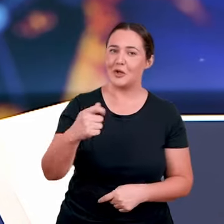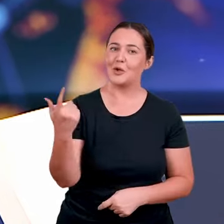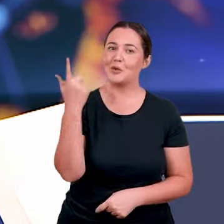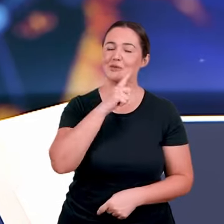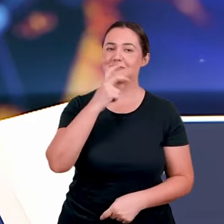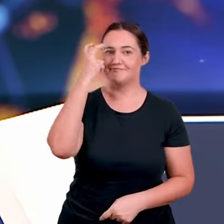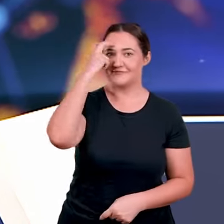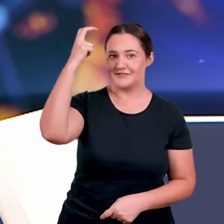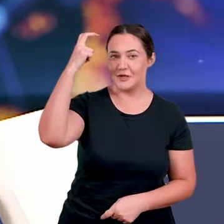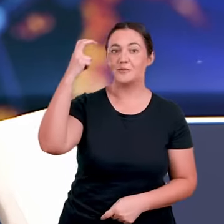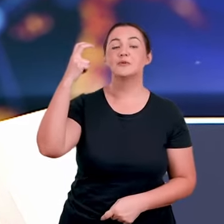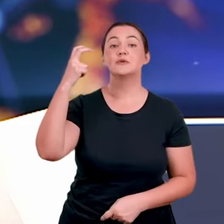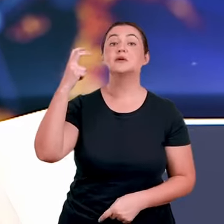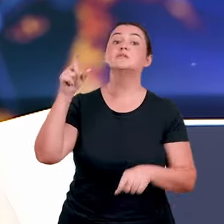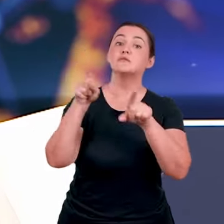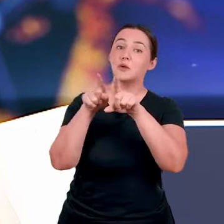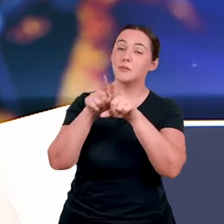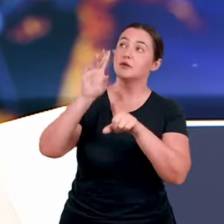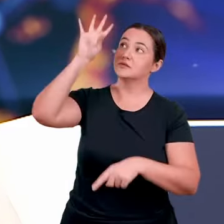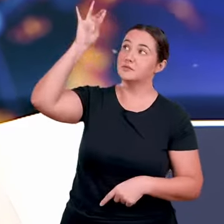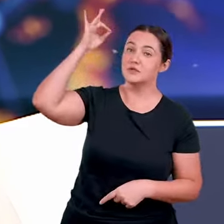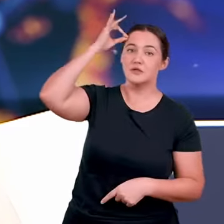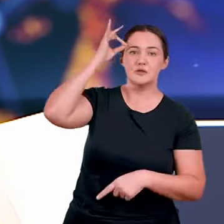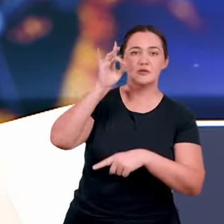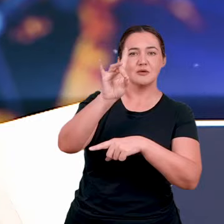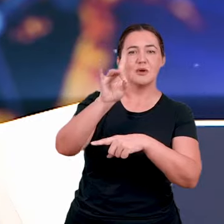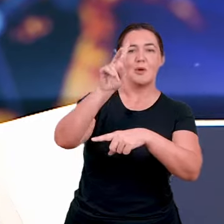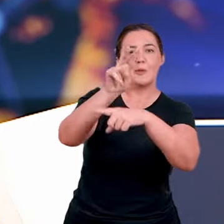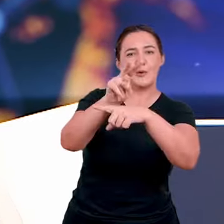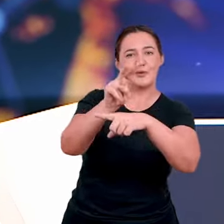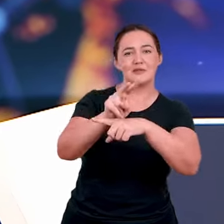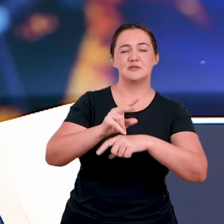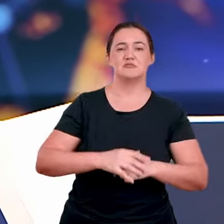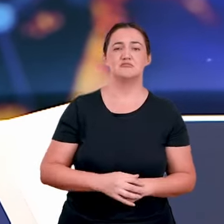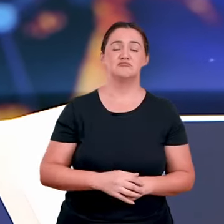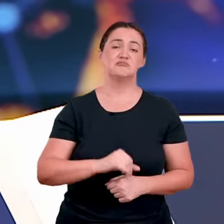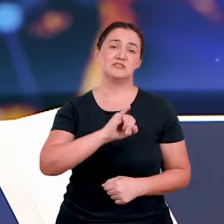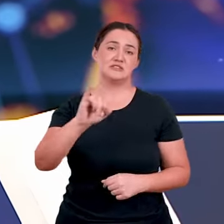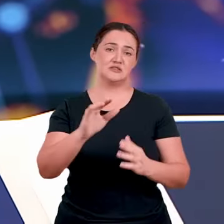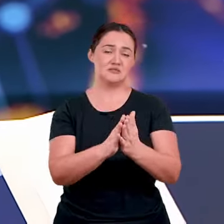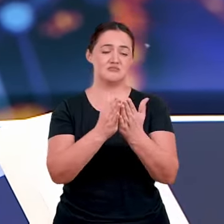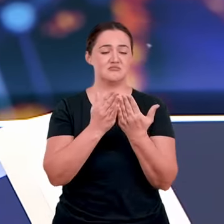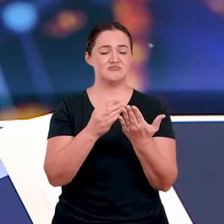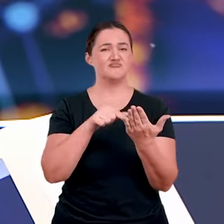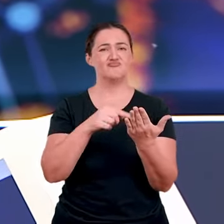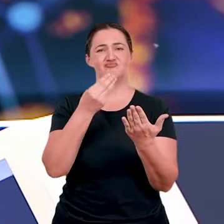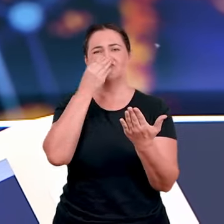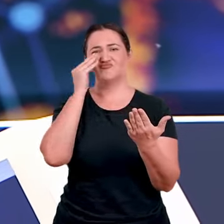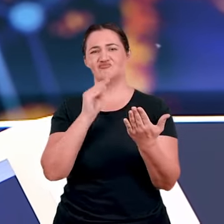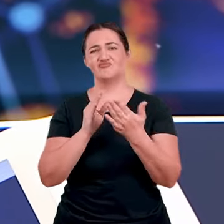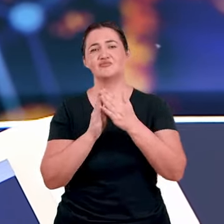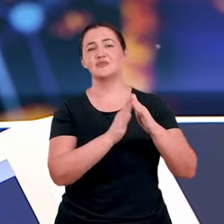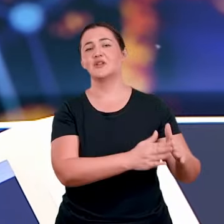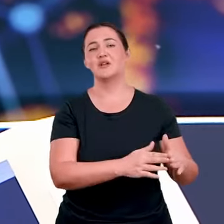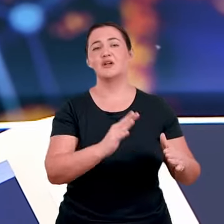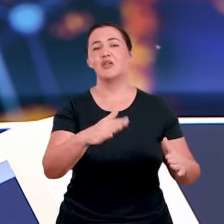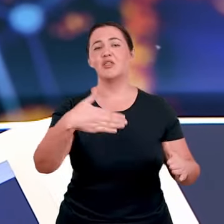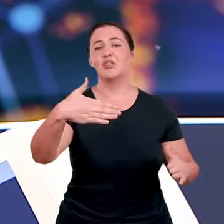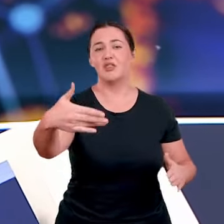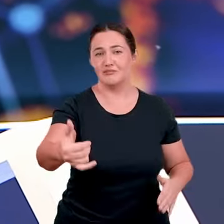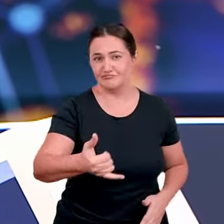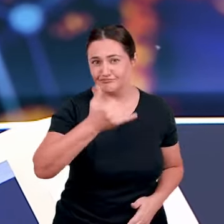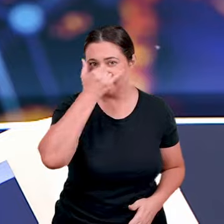sábios e vamos receber a proteção do Senhor. Agora, se você não escolher, isso vai custar muito caro.